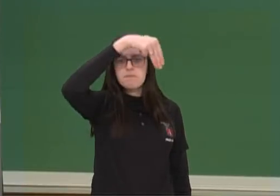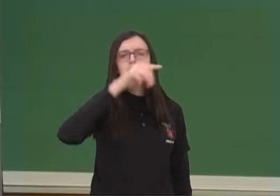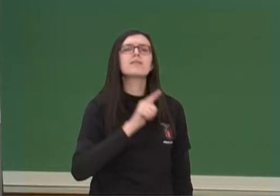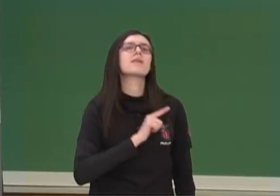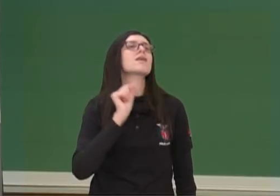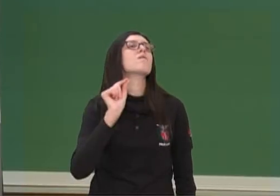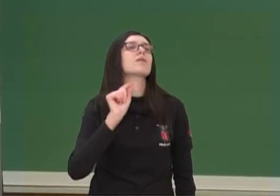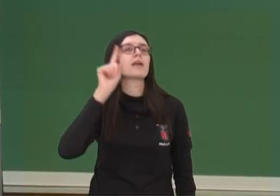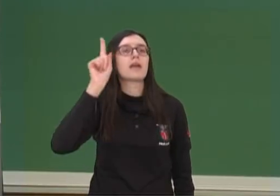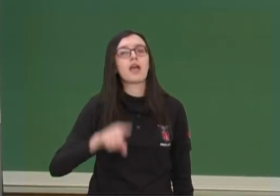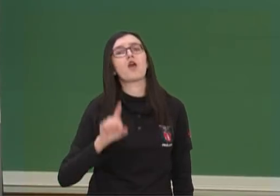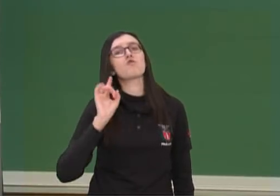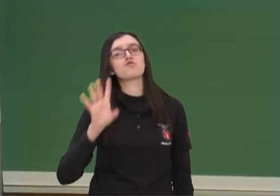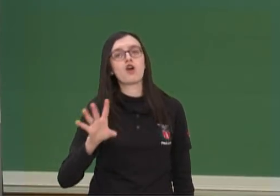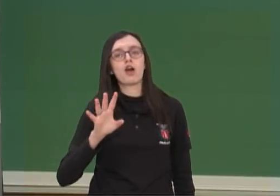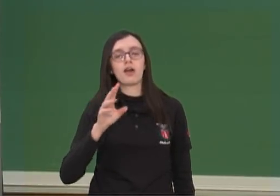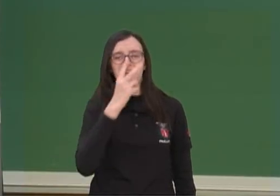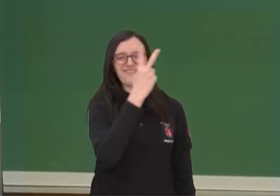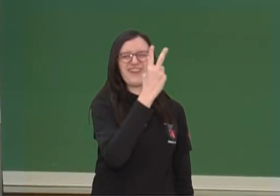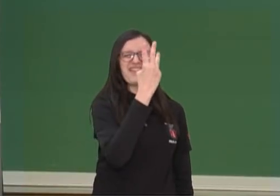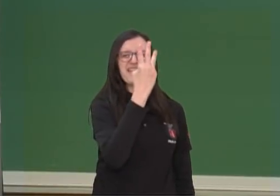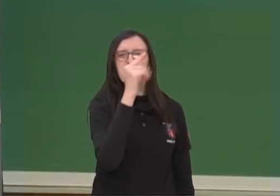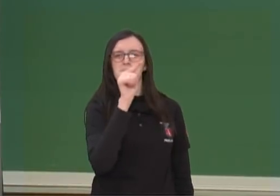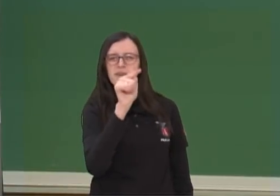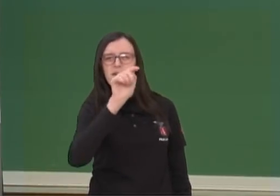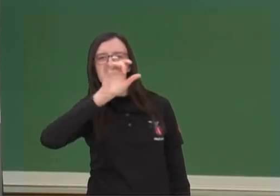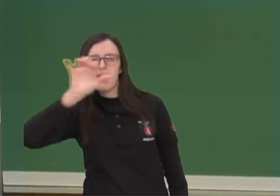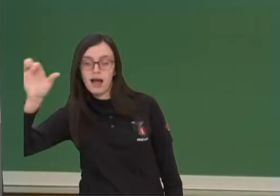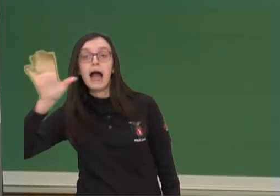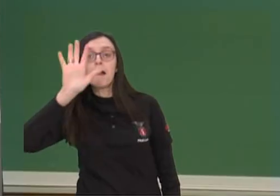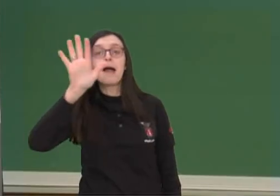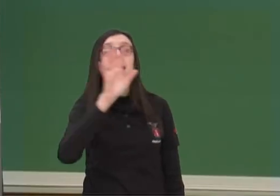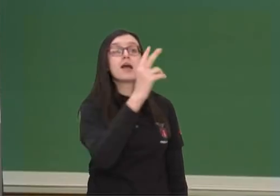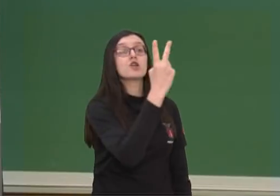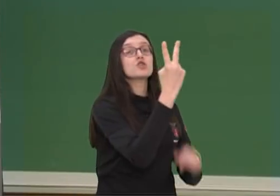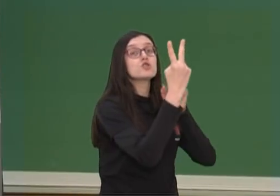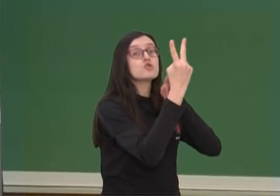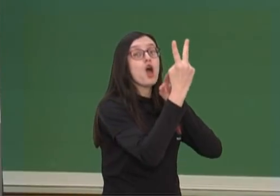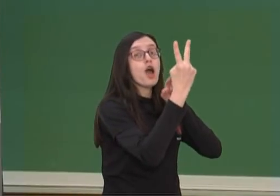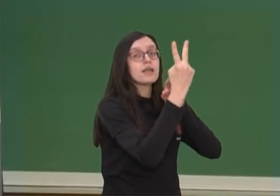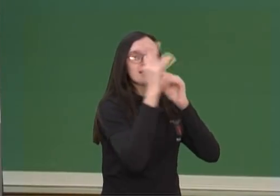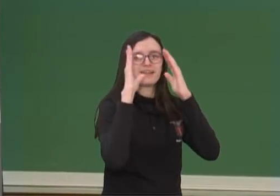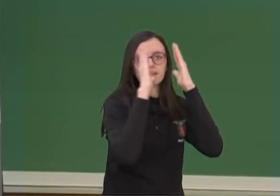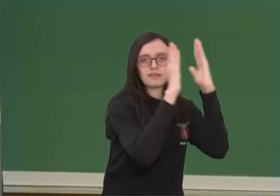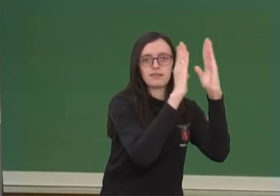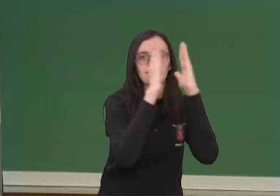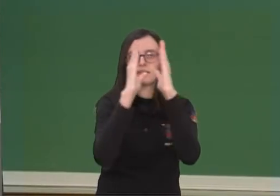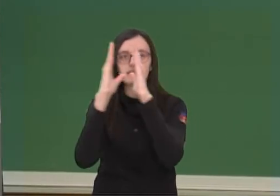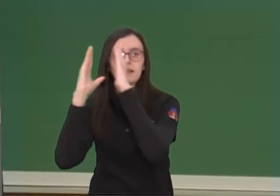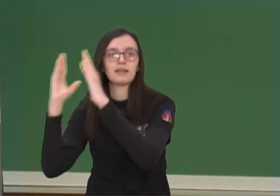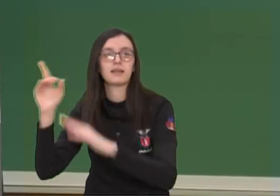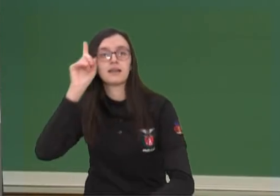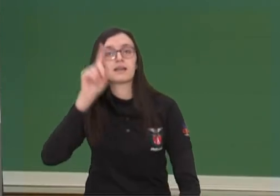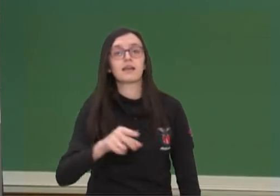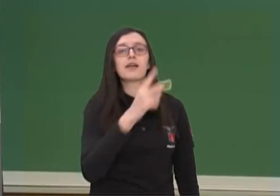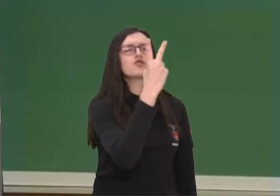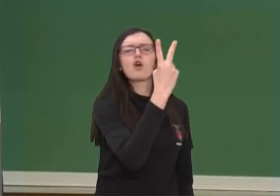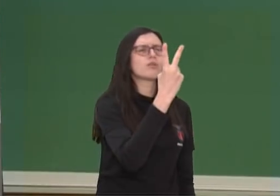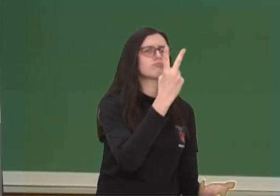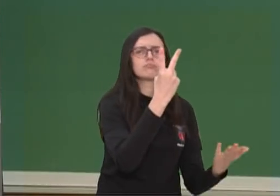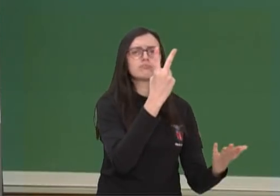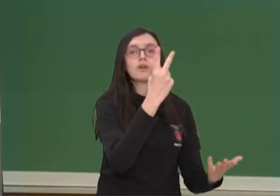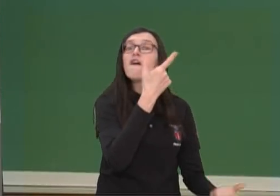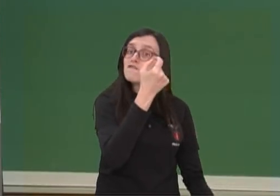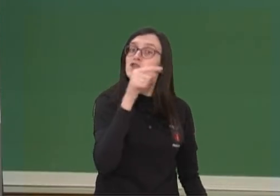quem? O 20.000, né? Não tem só o 2 ali na ordem das dezenas de milhar? E esse 2 não vale 20.000? Ele